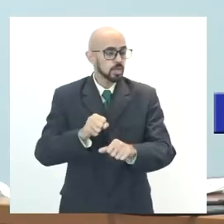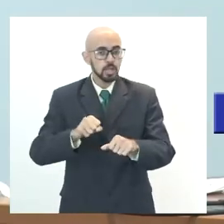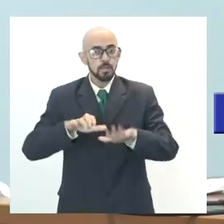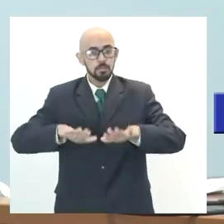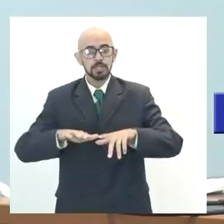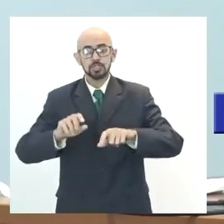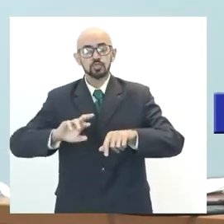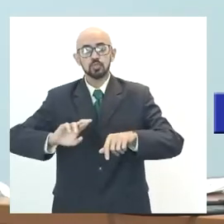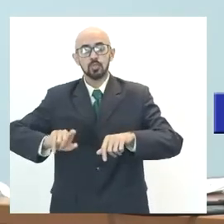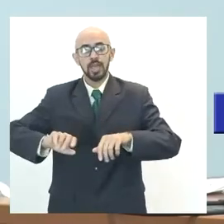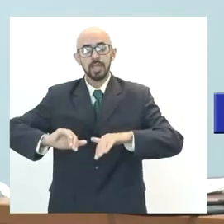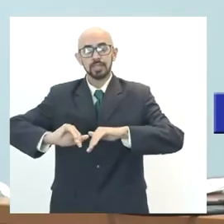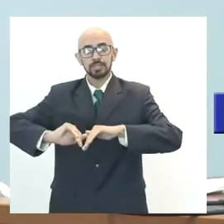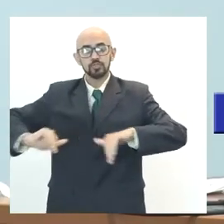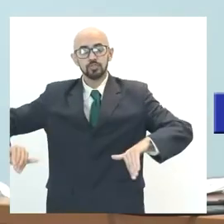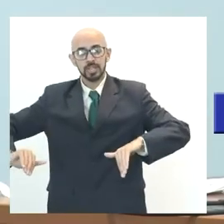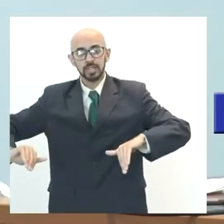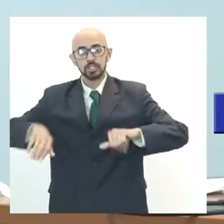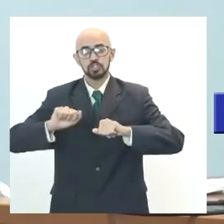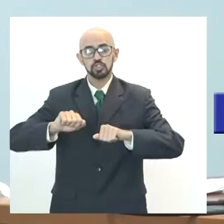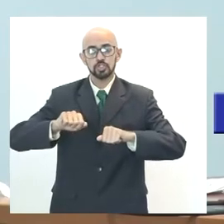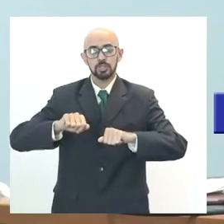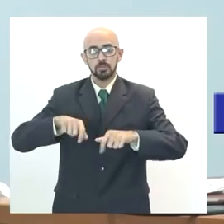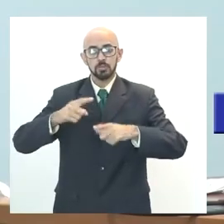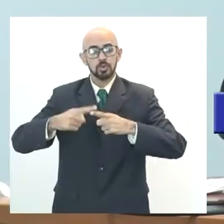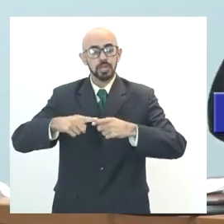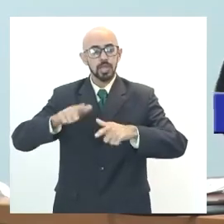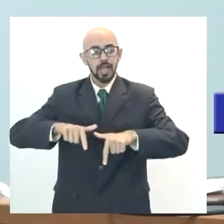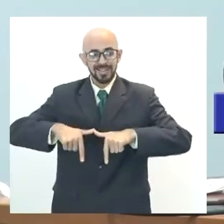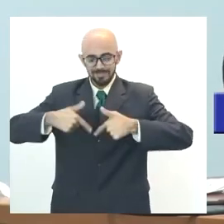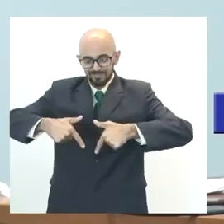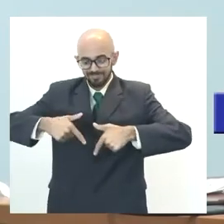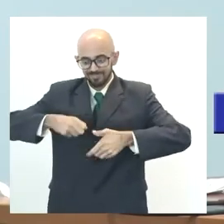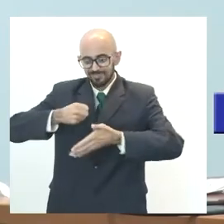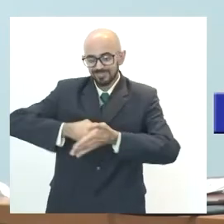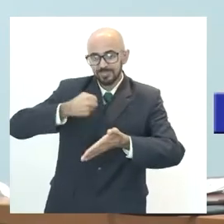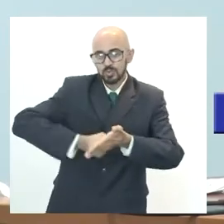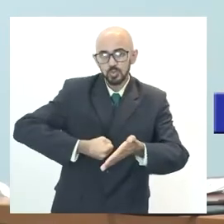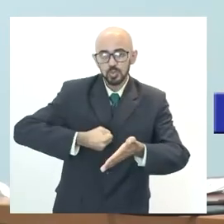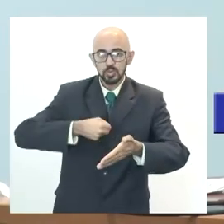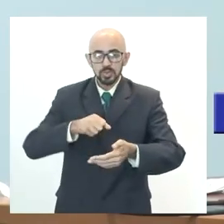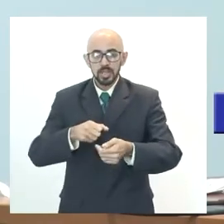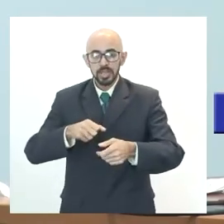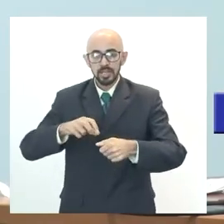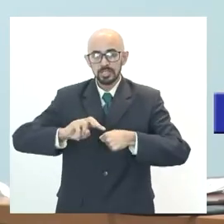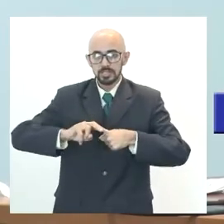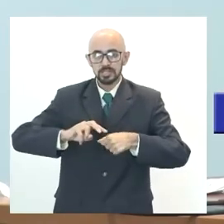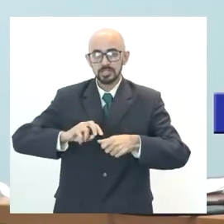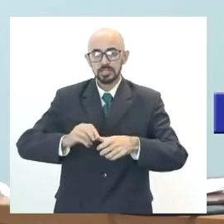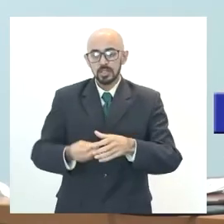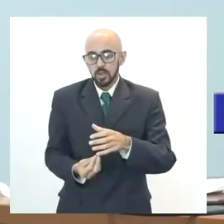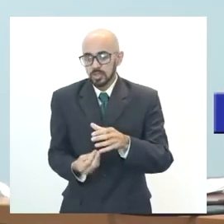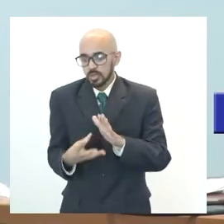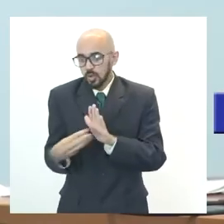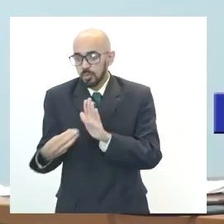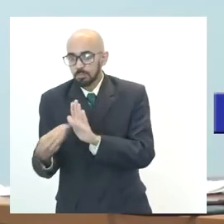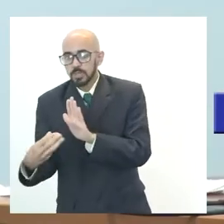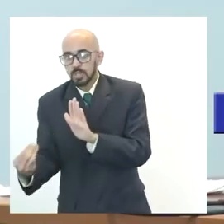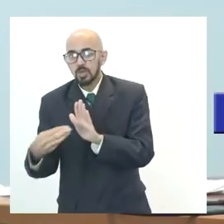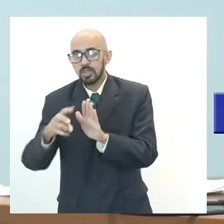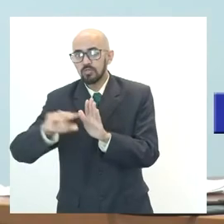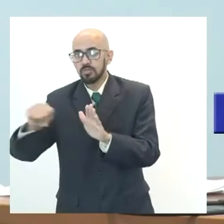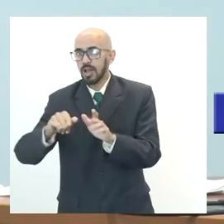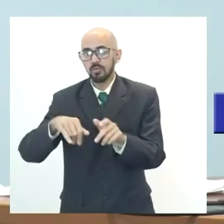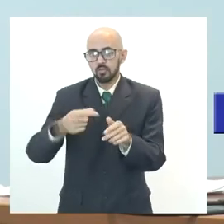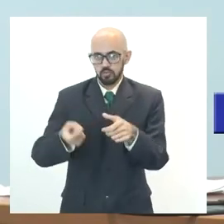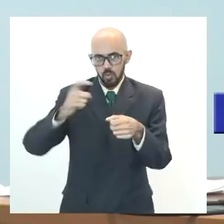fora do Horizonte porque as iniciativas se reproduzem e vai provavelmente voltará essa questão a